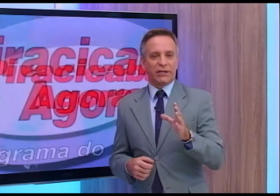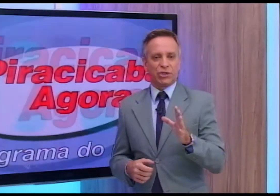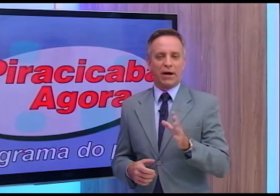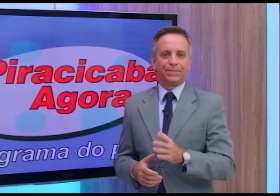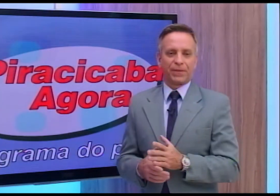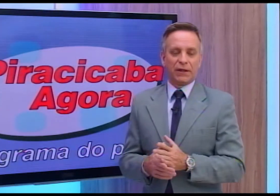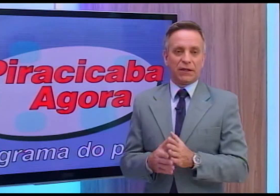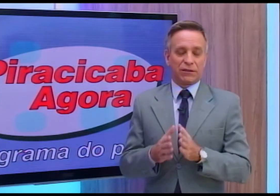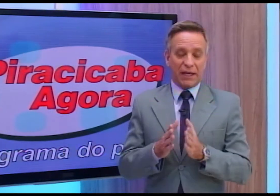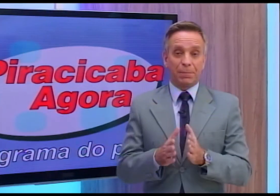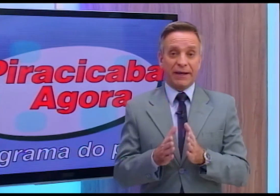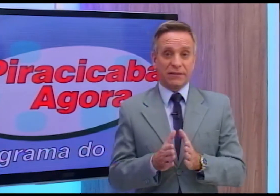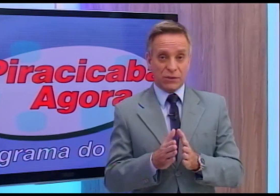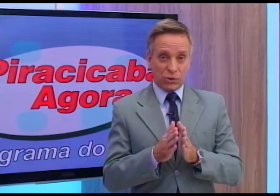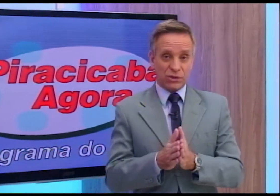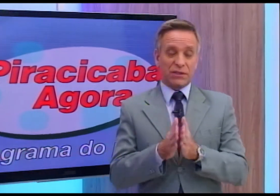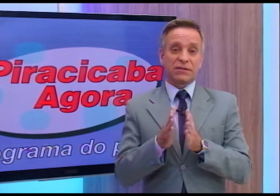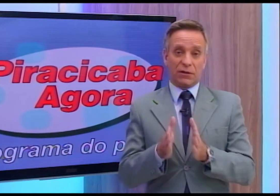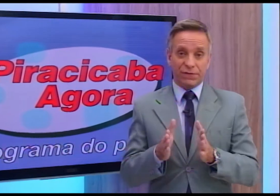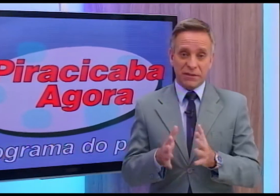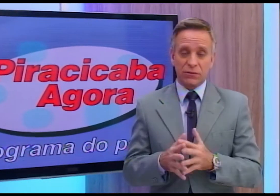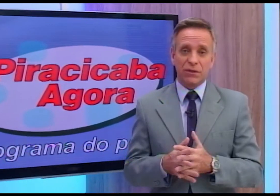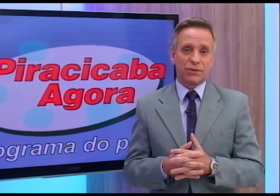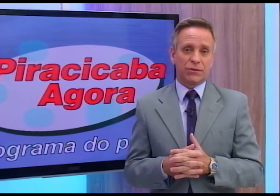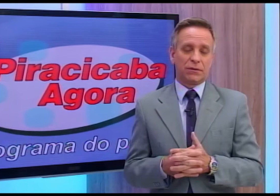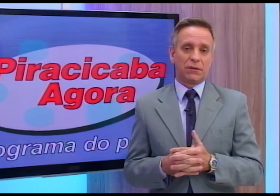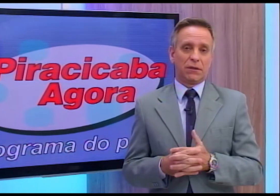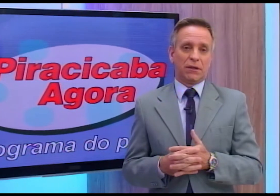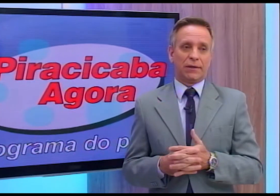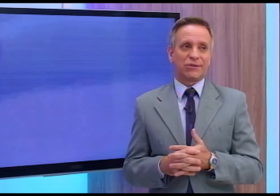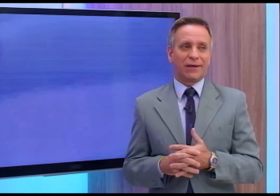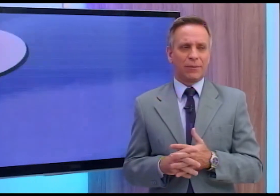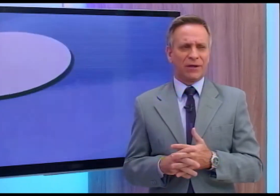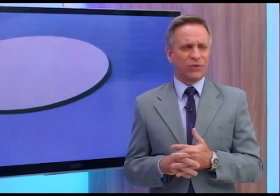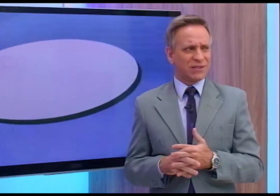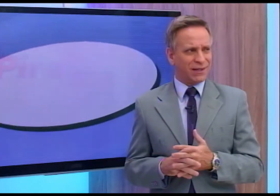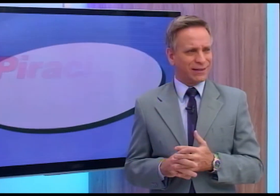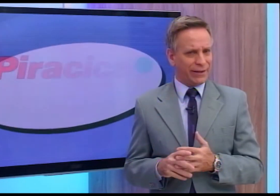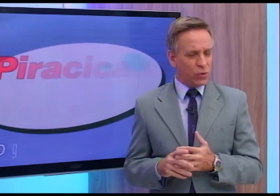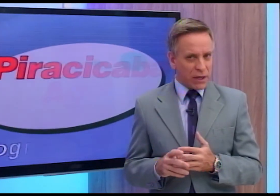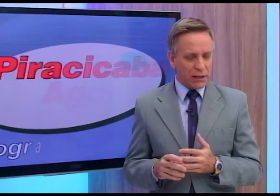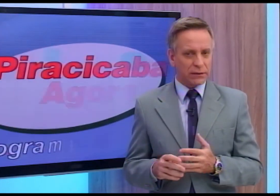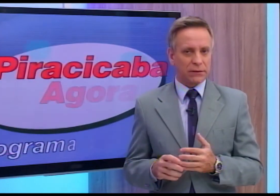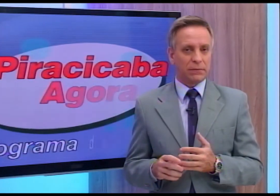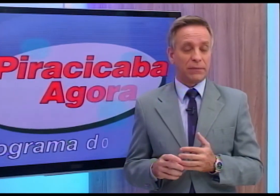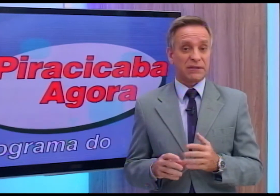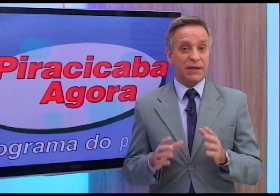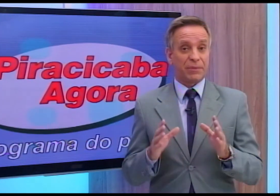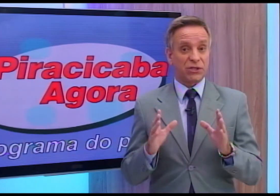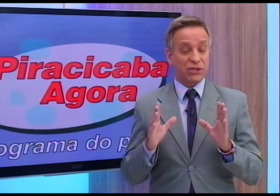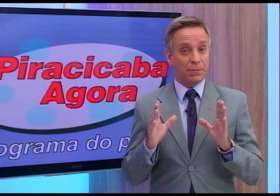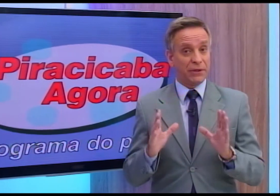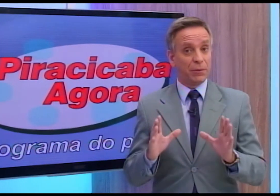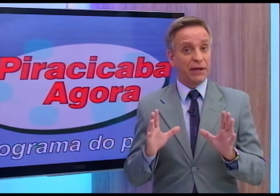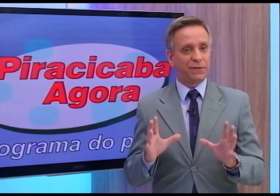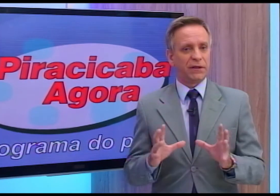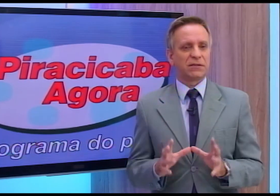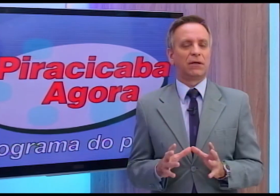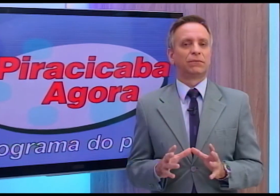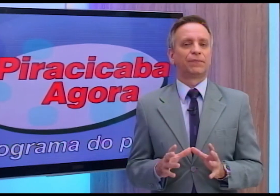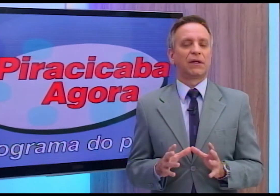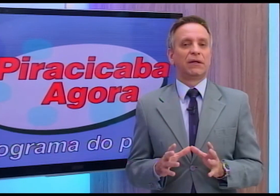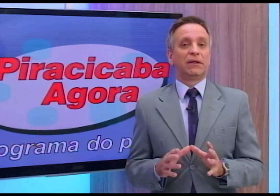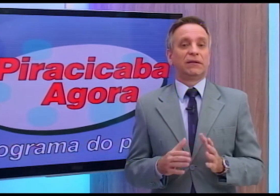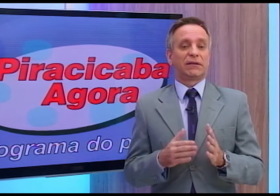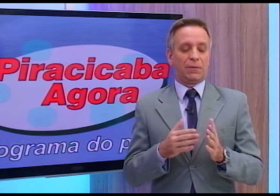gente tem países hoje que estão fazendo isso eu sei que é uma coisa até ruim mas é para gente abrir